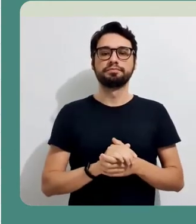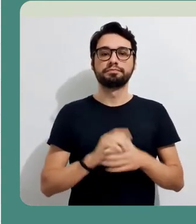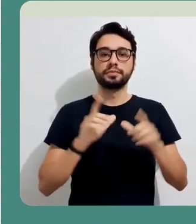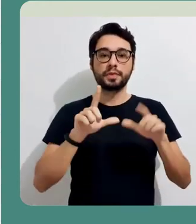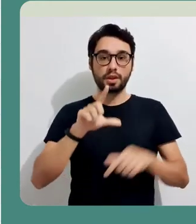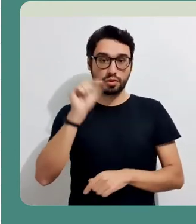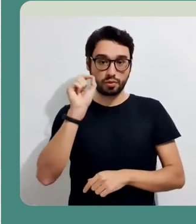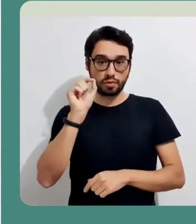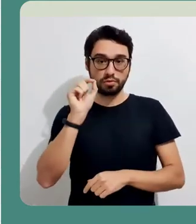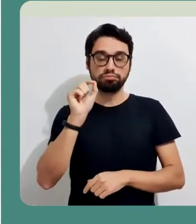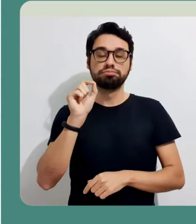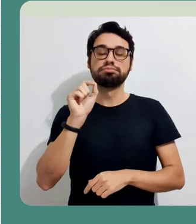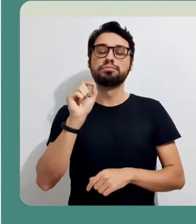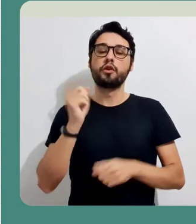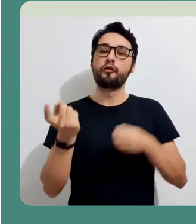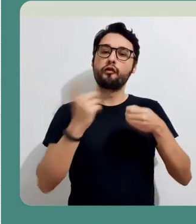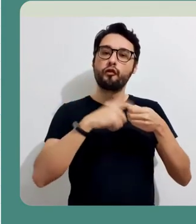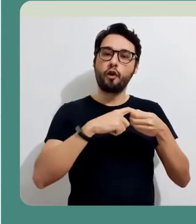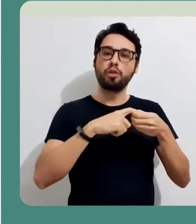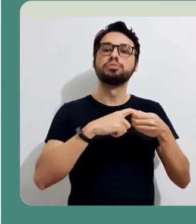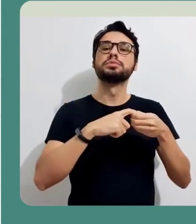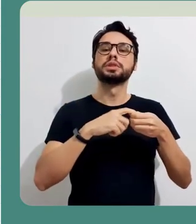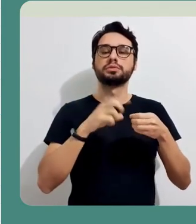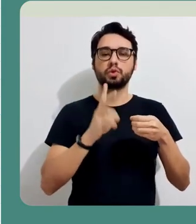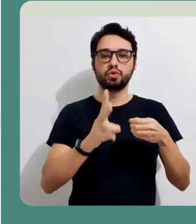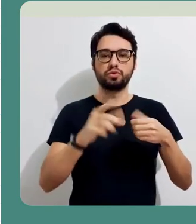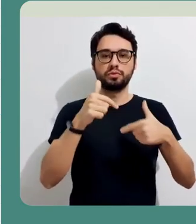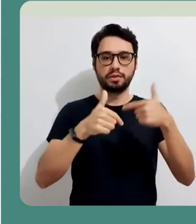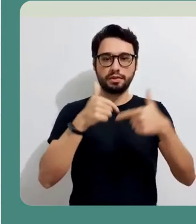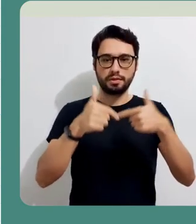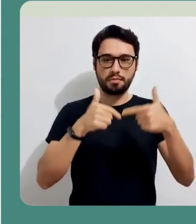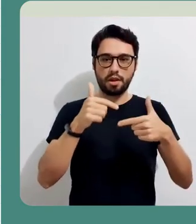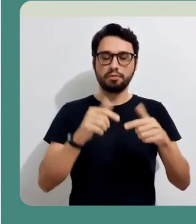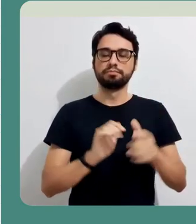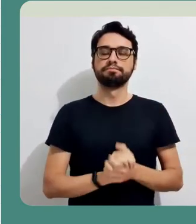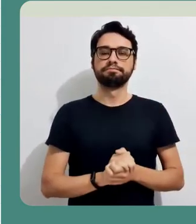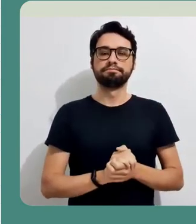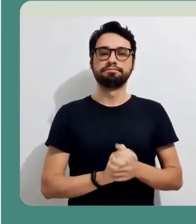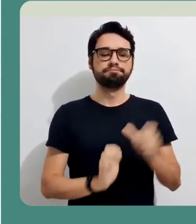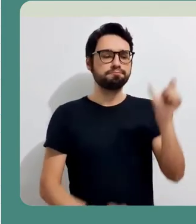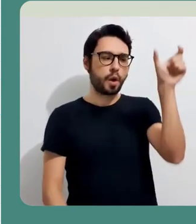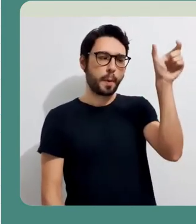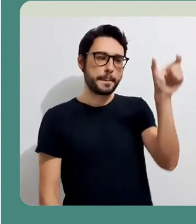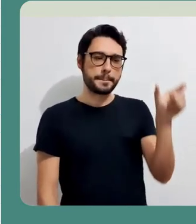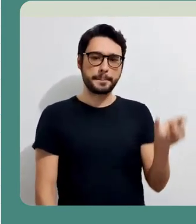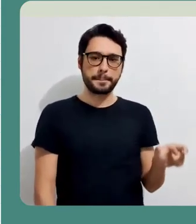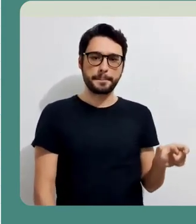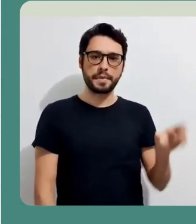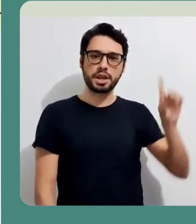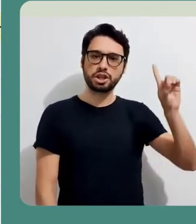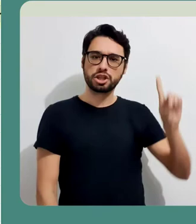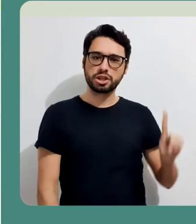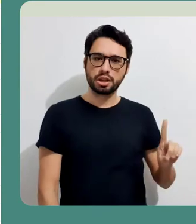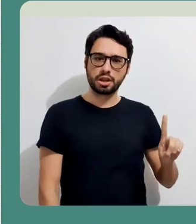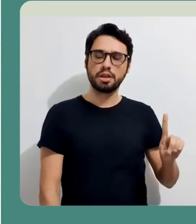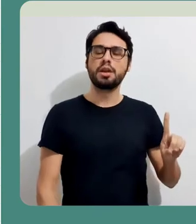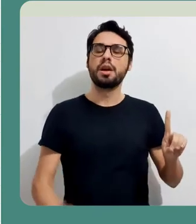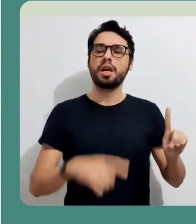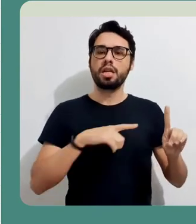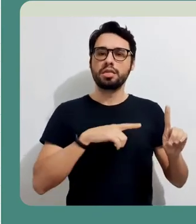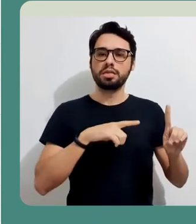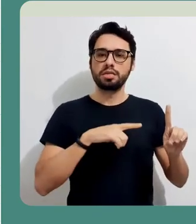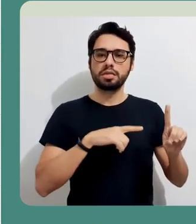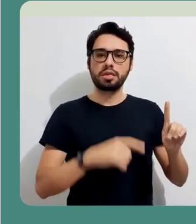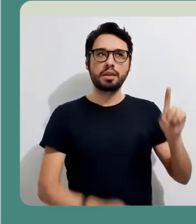fundo adequado eu posso fechar Então esta aplicação a caminhar estar e no menu lateral direito